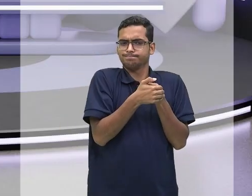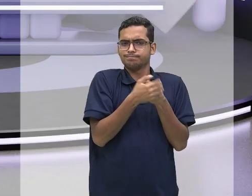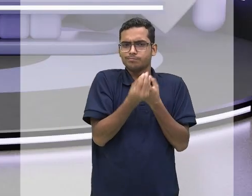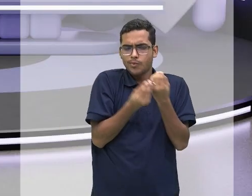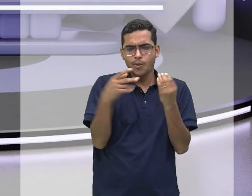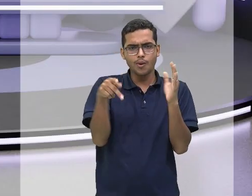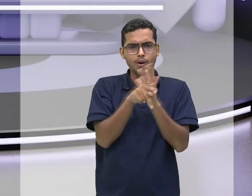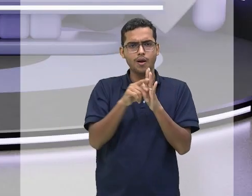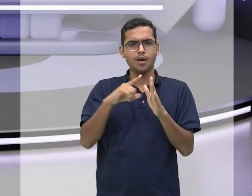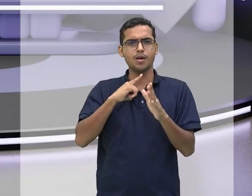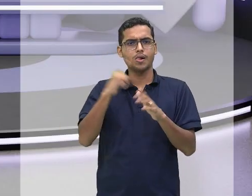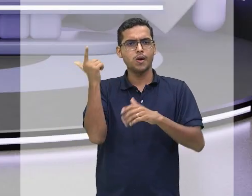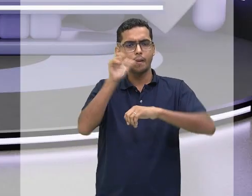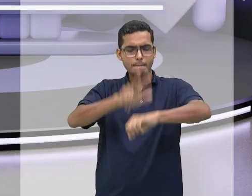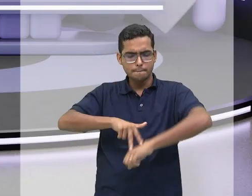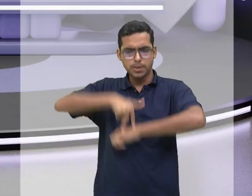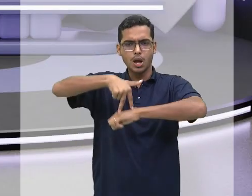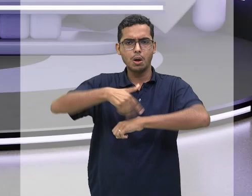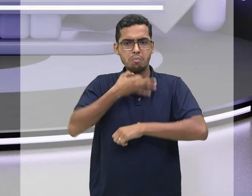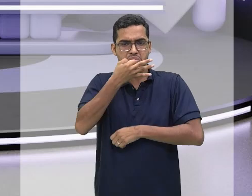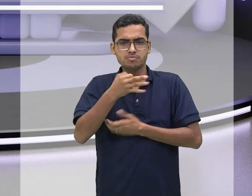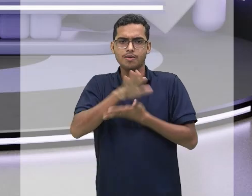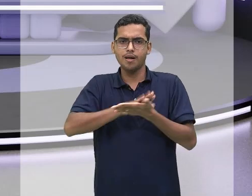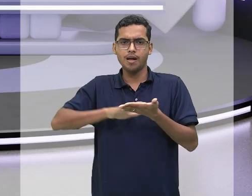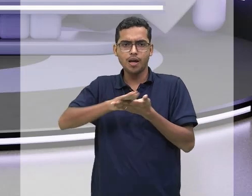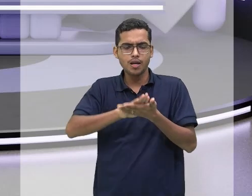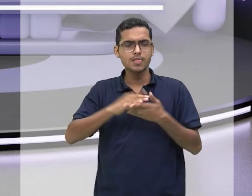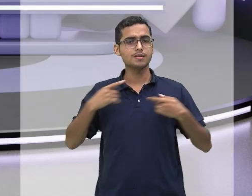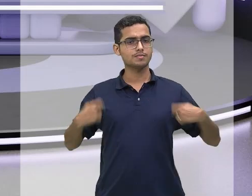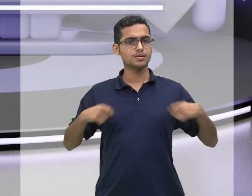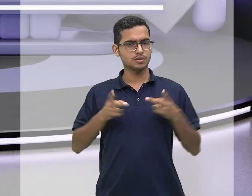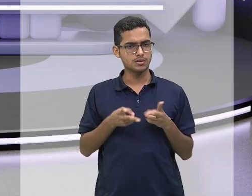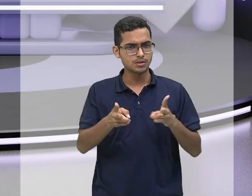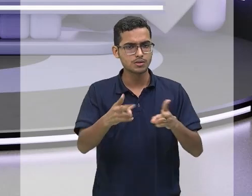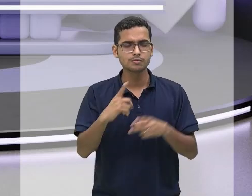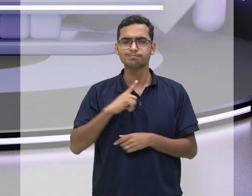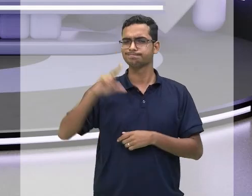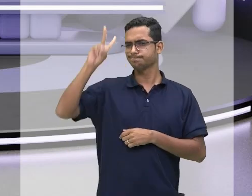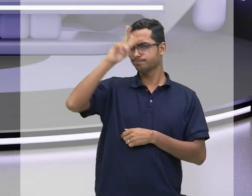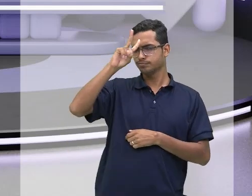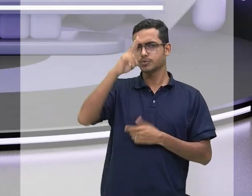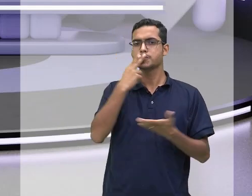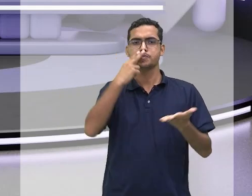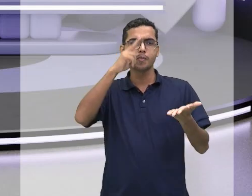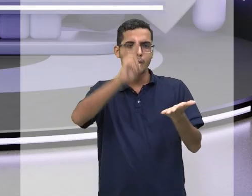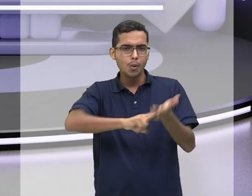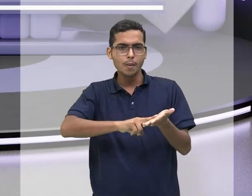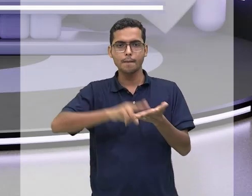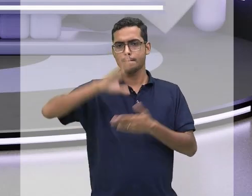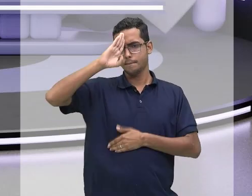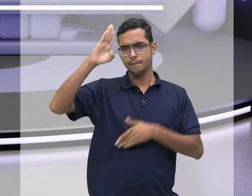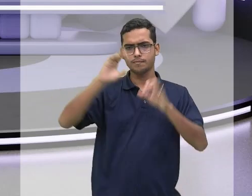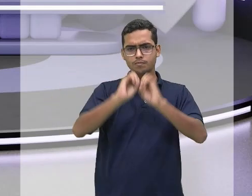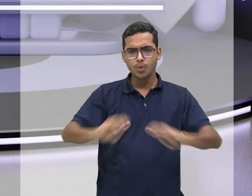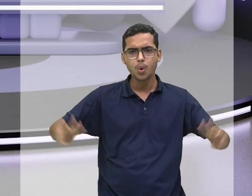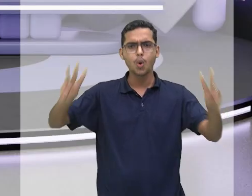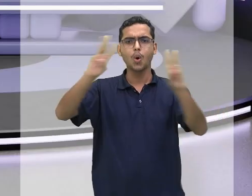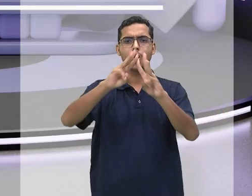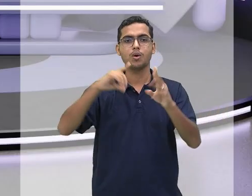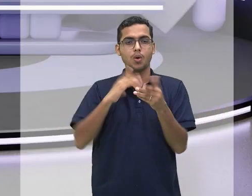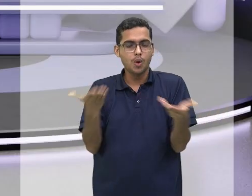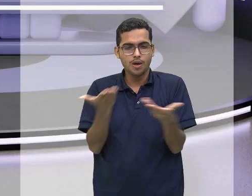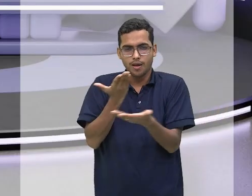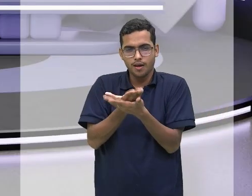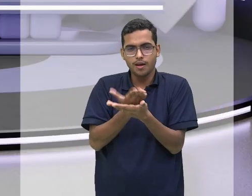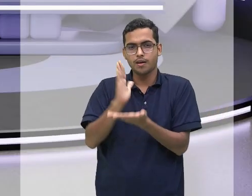de nos posicionarmos. E aqui a gente relembra a carta que nós lemos hoje, na